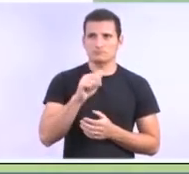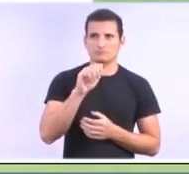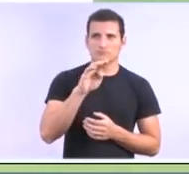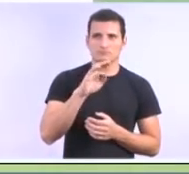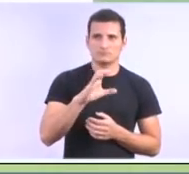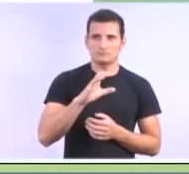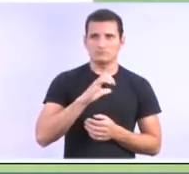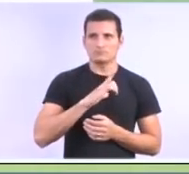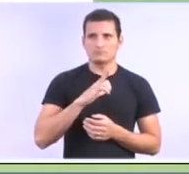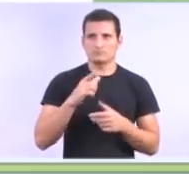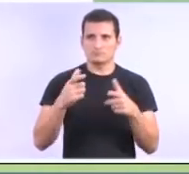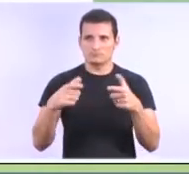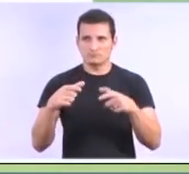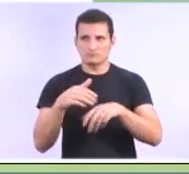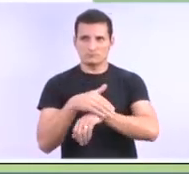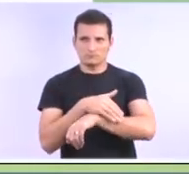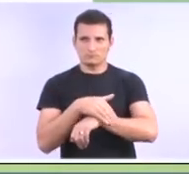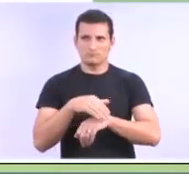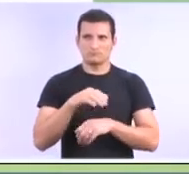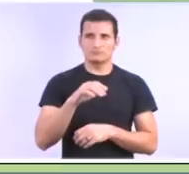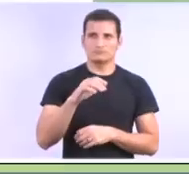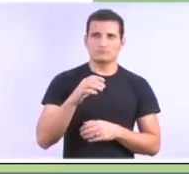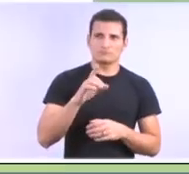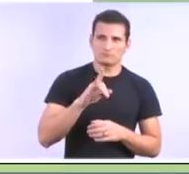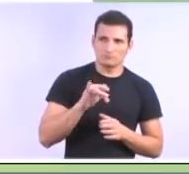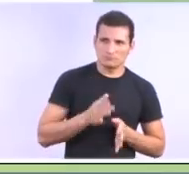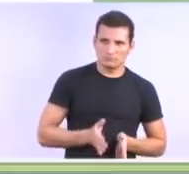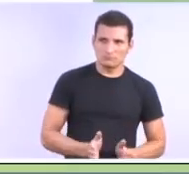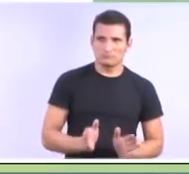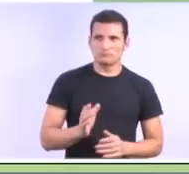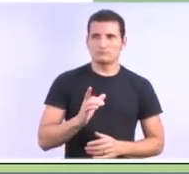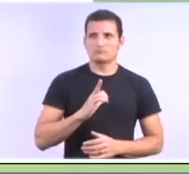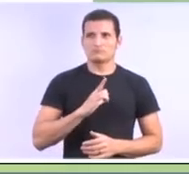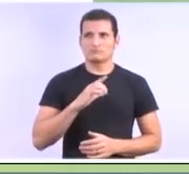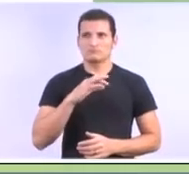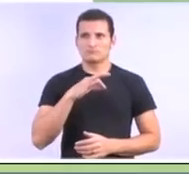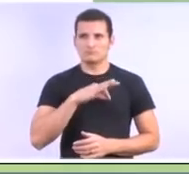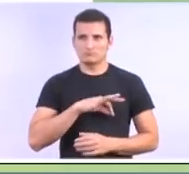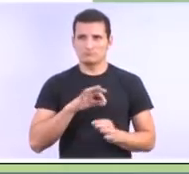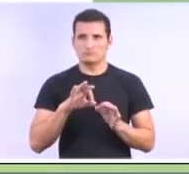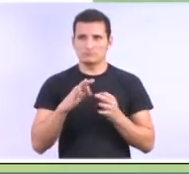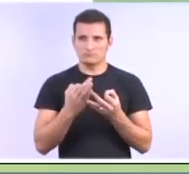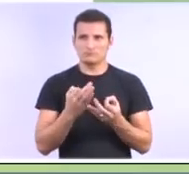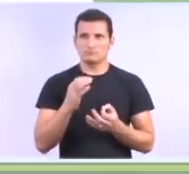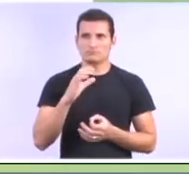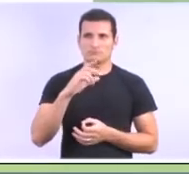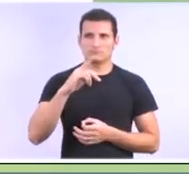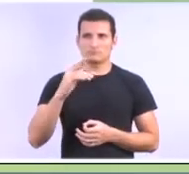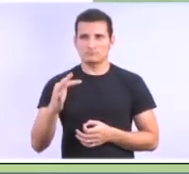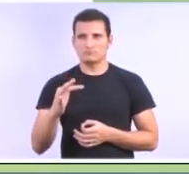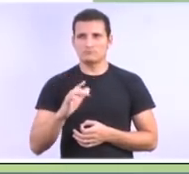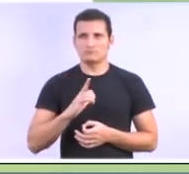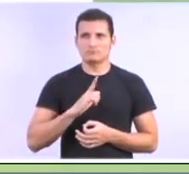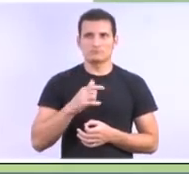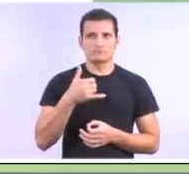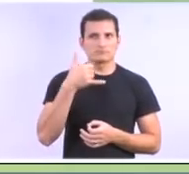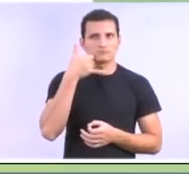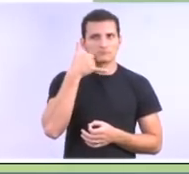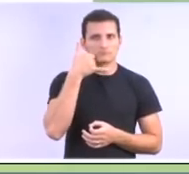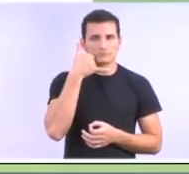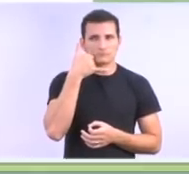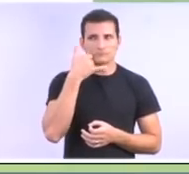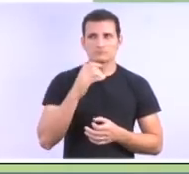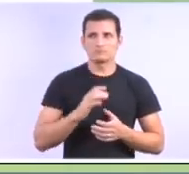um endereço. O objeto ABC tem um data de nascimento. ABC tem renda familiar, o ABC tem CPF e o ABC